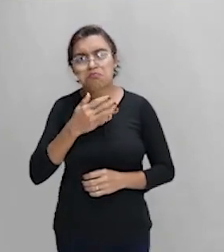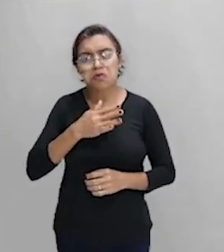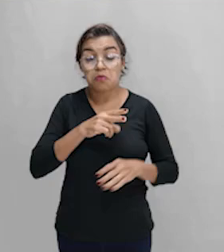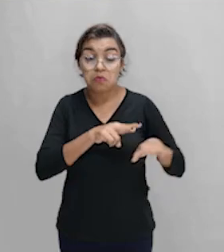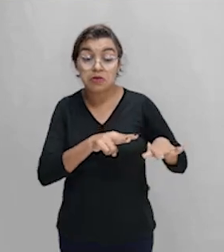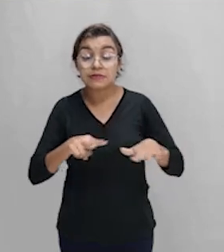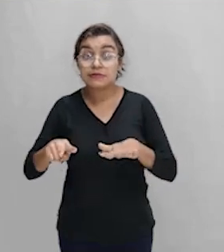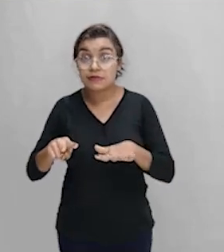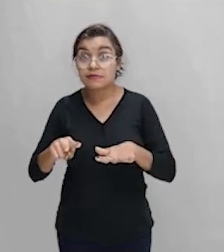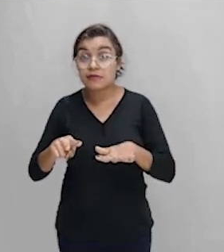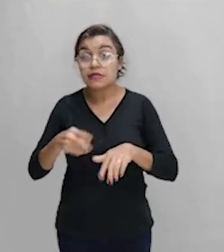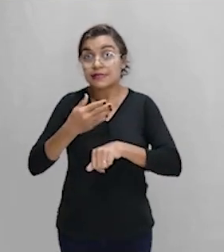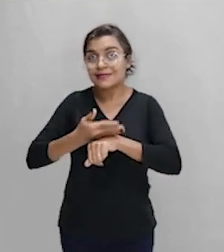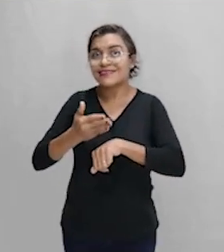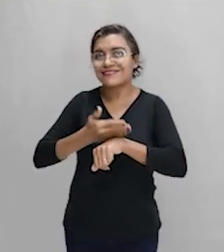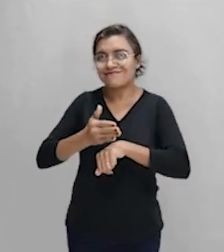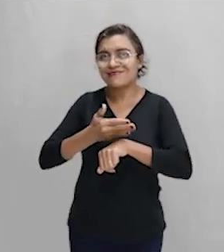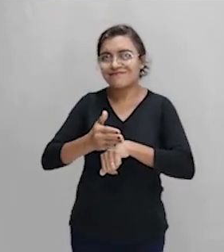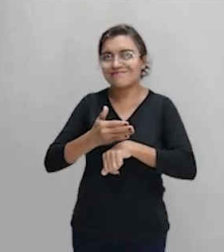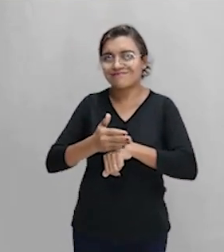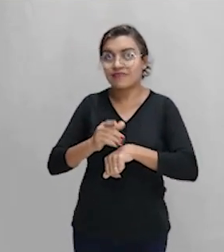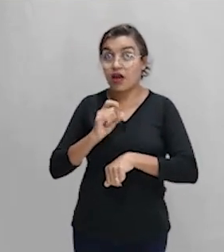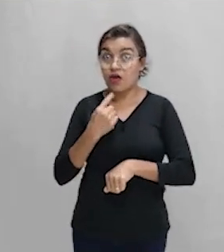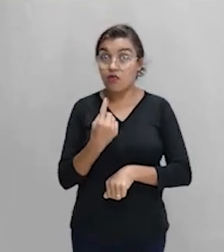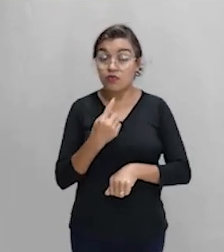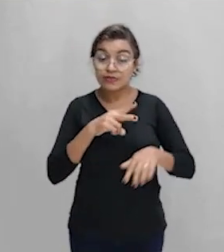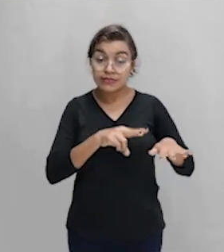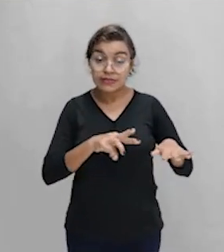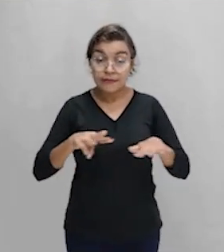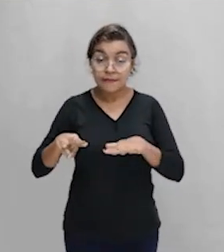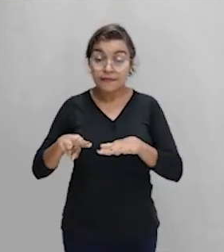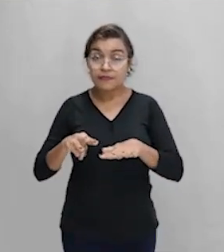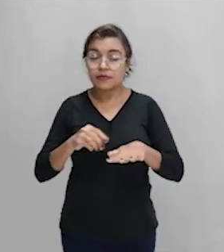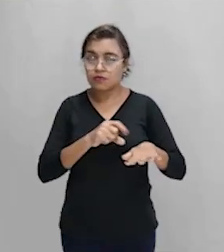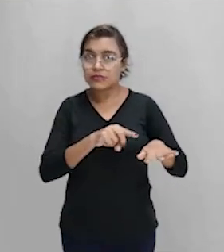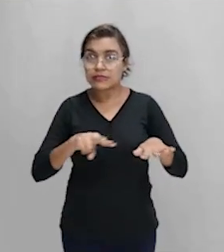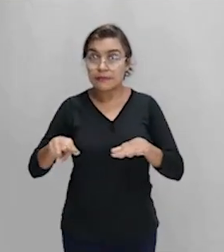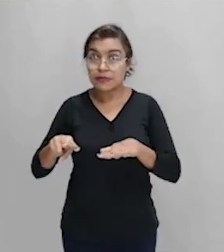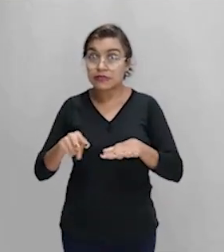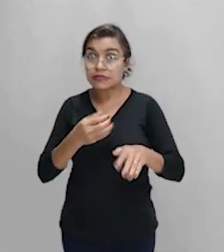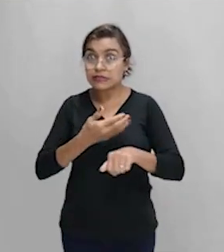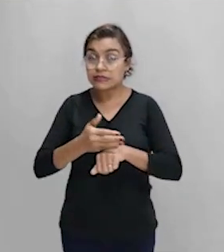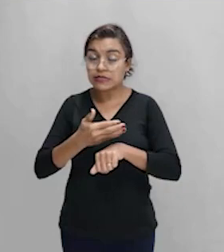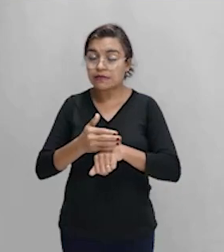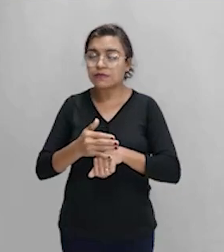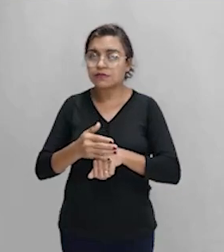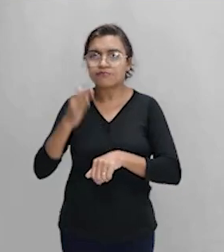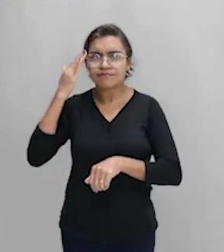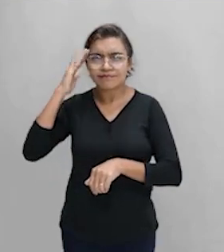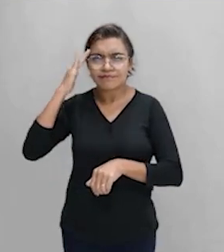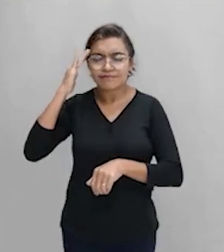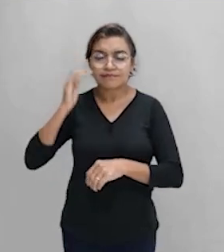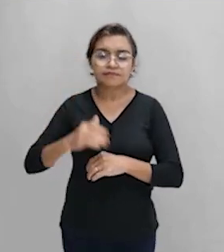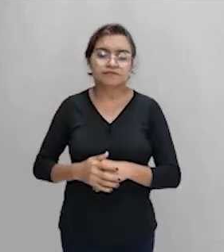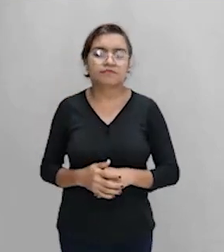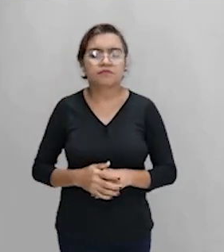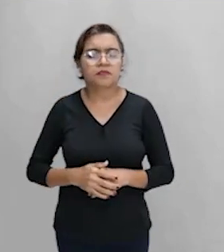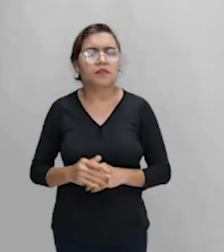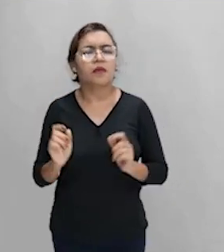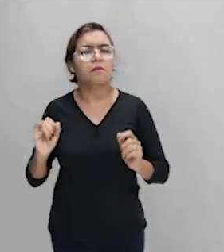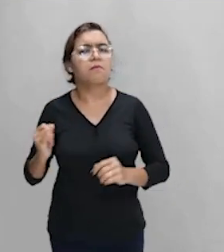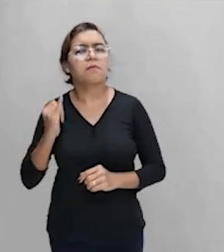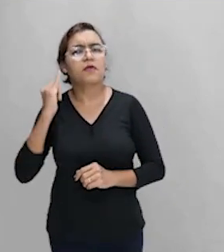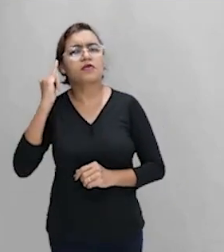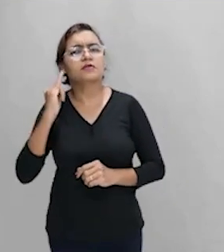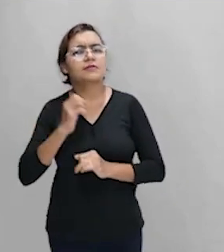a uma semana de treinamento. Um microciclo. Tá certo? Conseguiram compreender isso? O que é importante eu